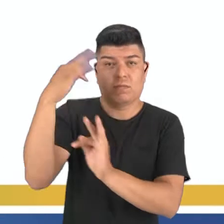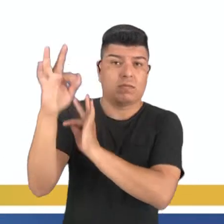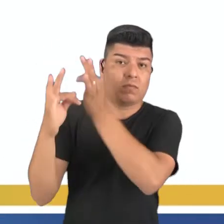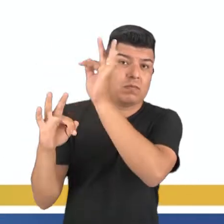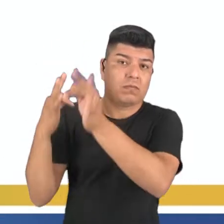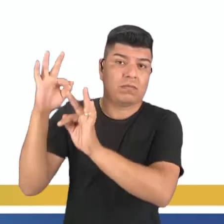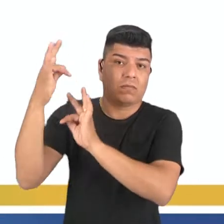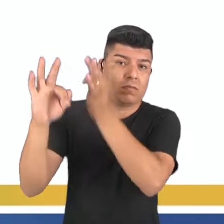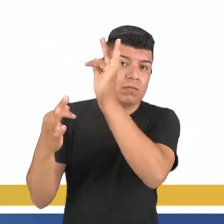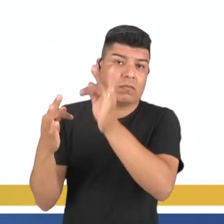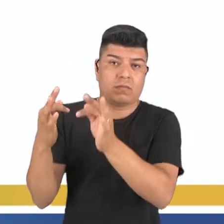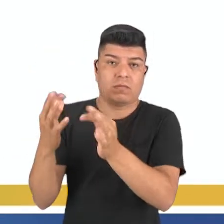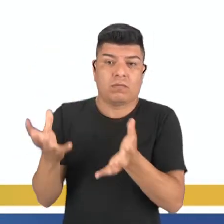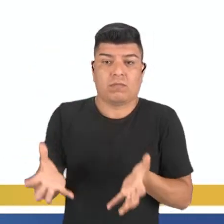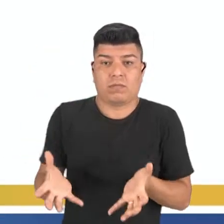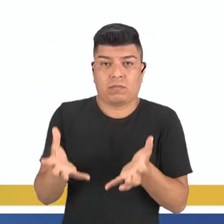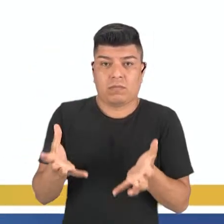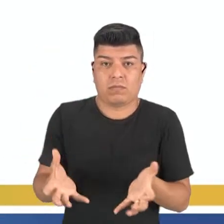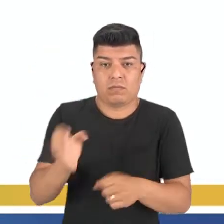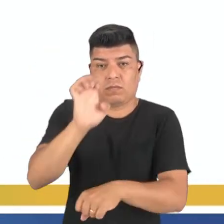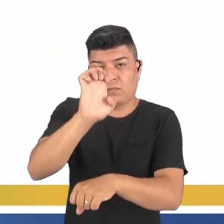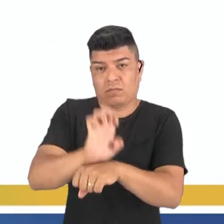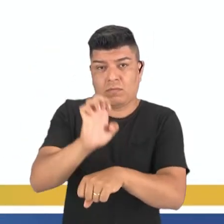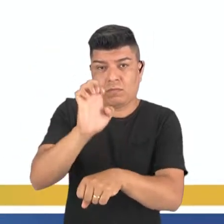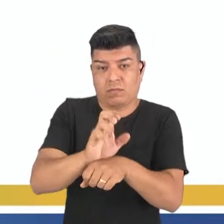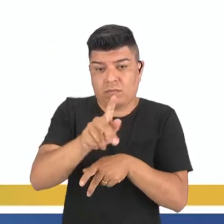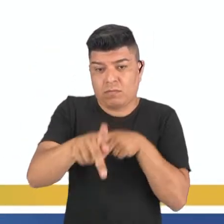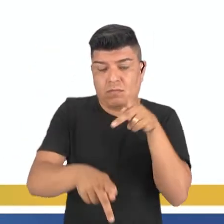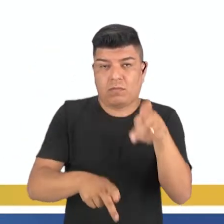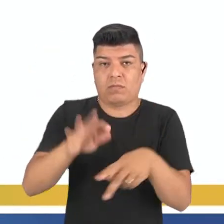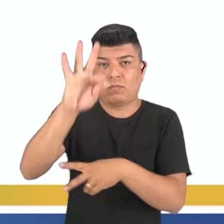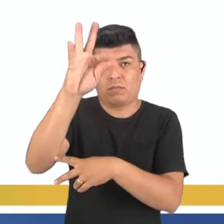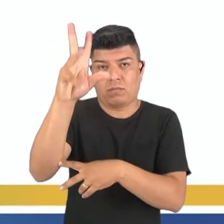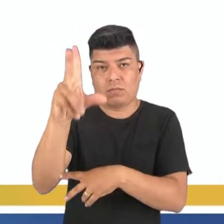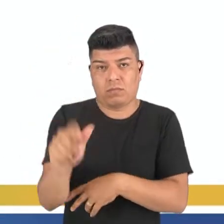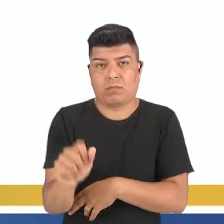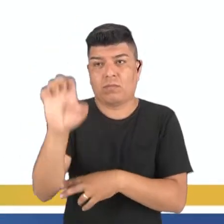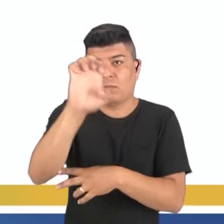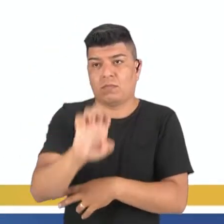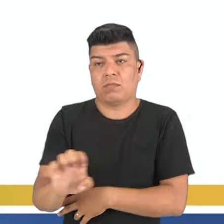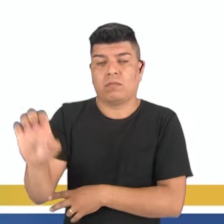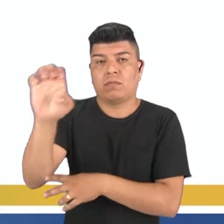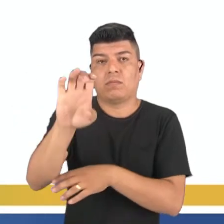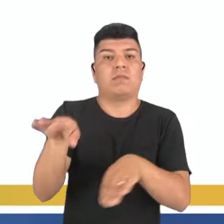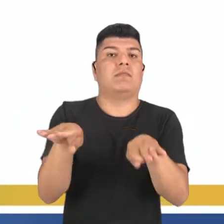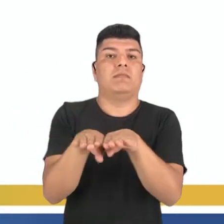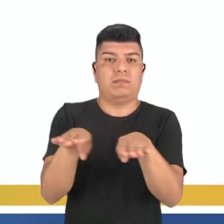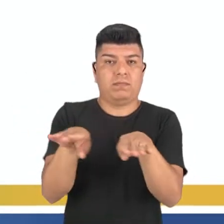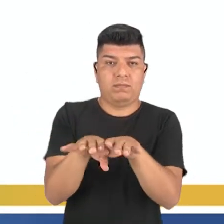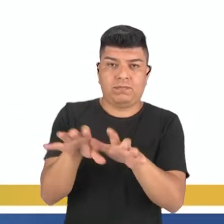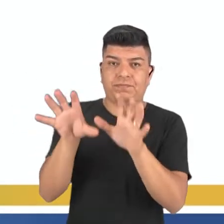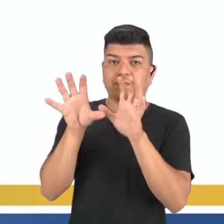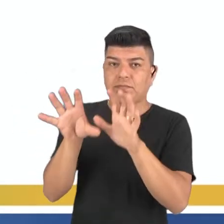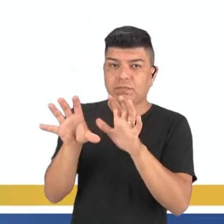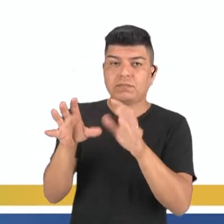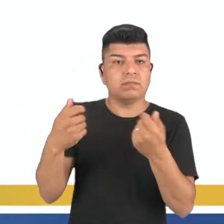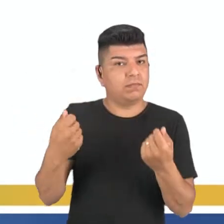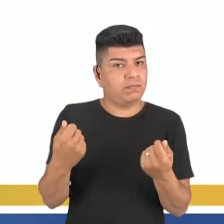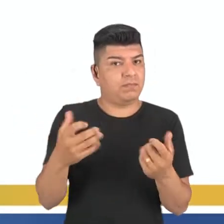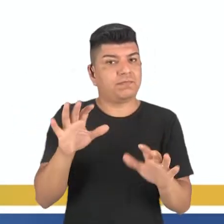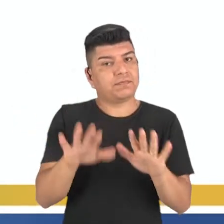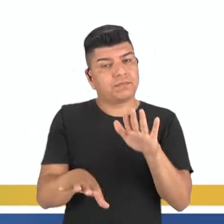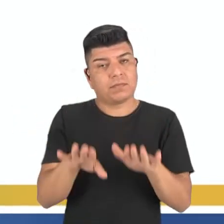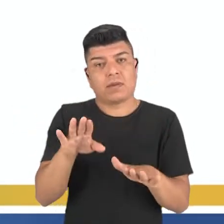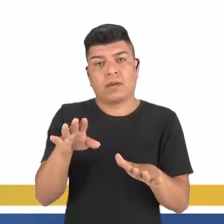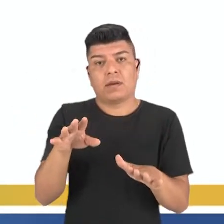das tradições dos estados, dos povos africanos e também dos europeus. Dessa forma, dependendo do estado,